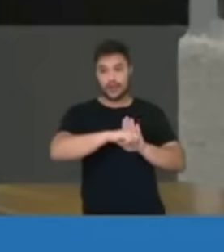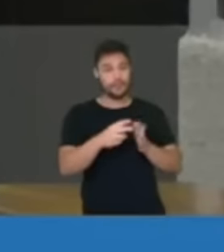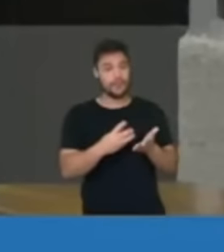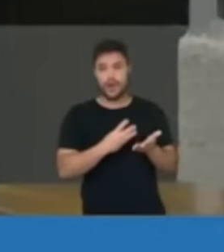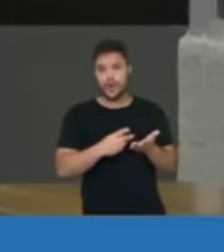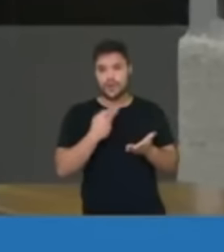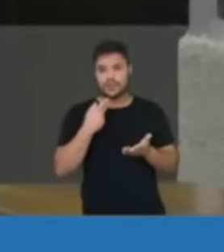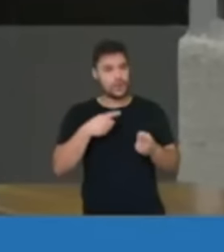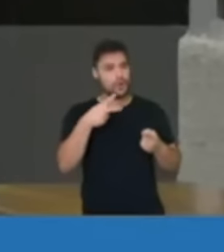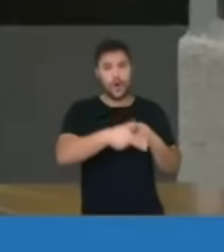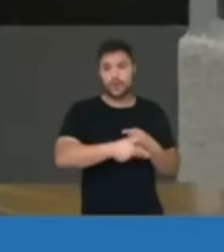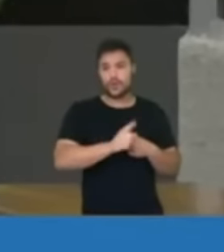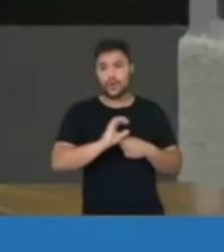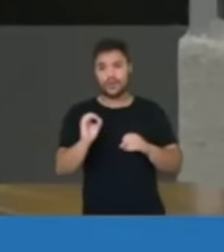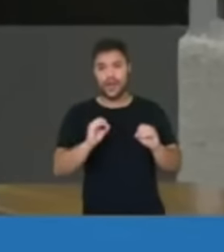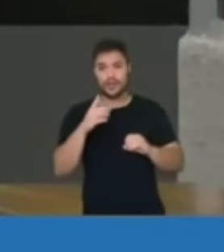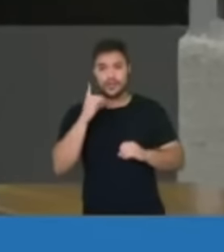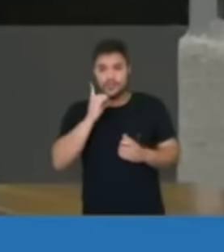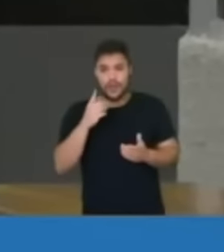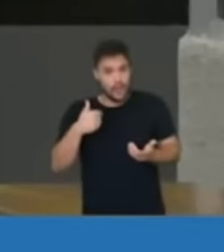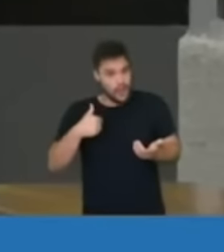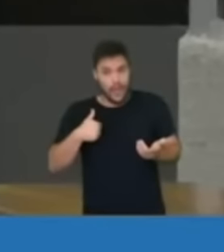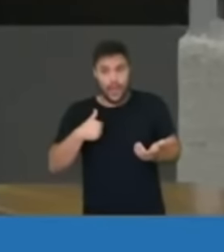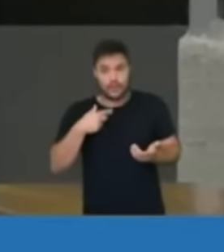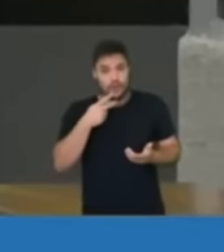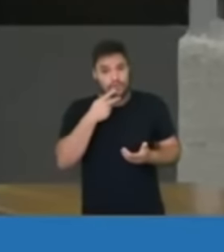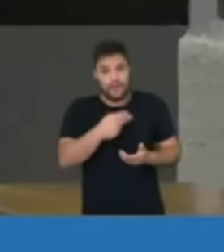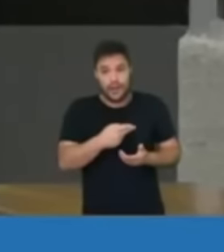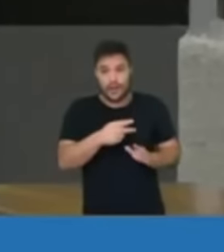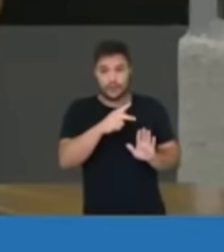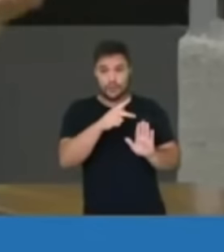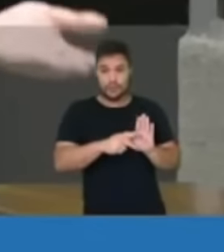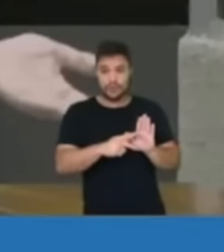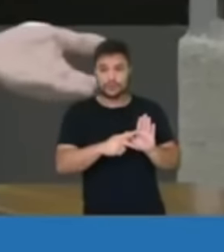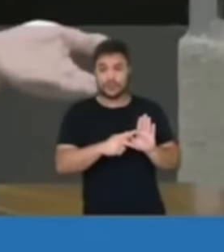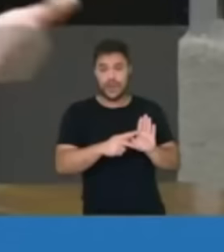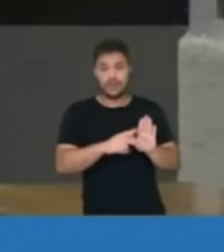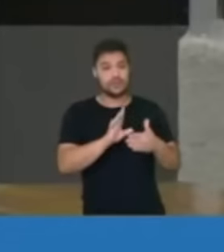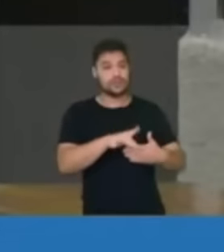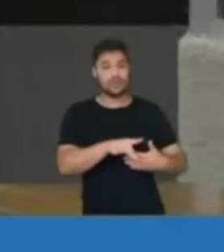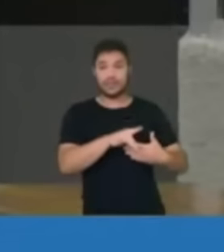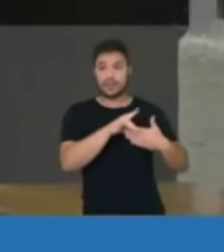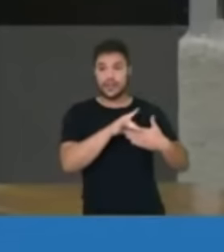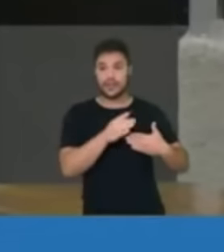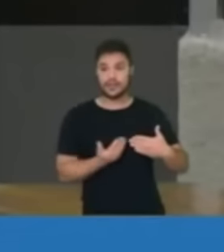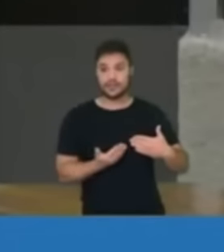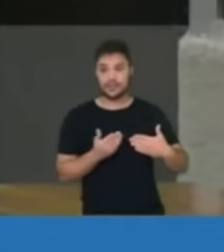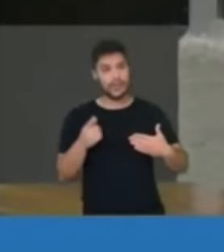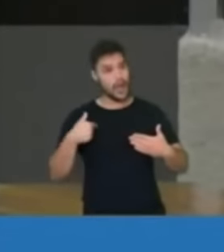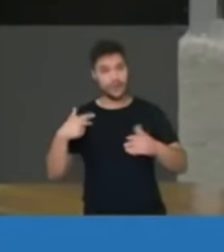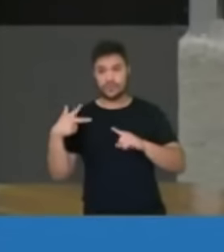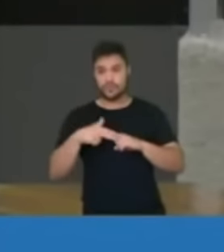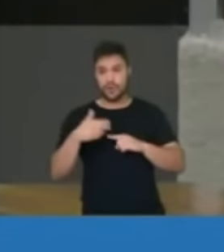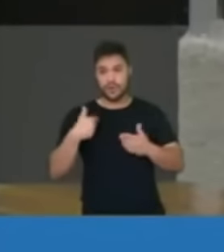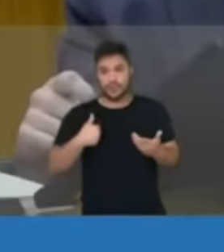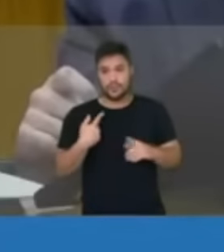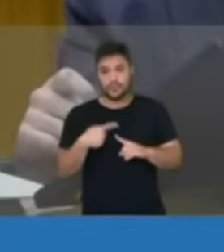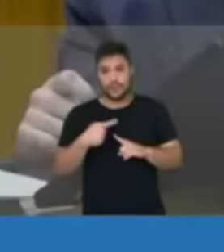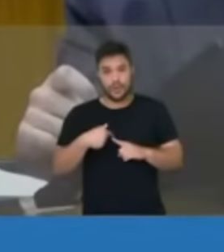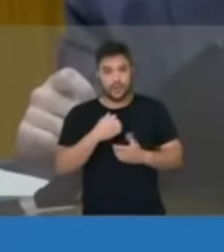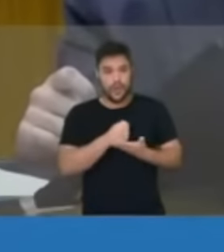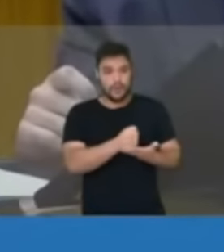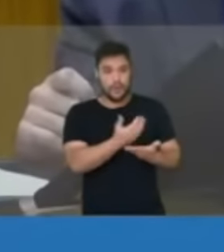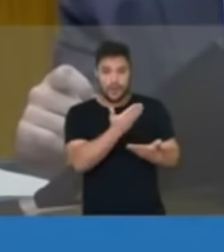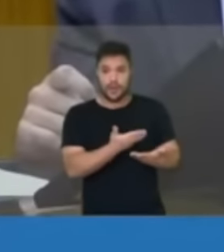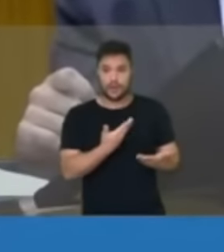senhor não interrompeu nenhum parlamentar. Eu estou discutindo num projeto de resolução, deputada, e o senhor está me interrompendo porque eu estou sendo solidária, deputada, com